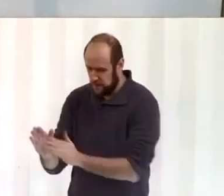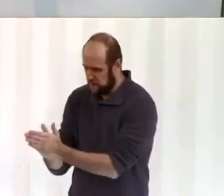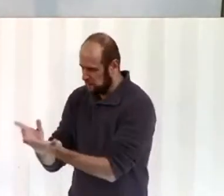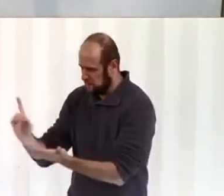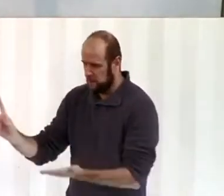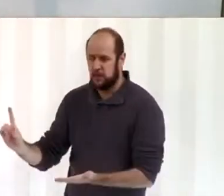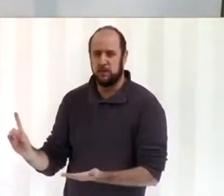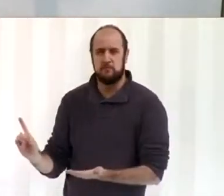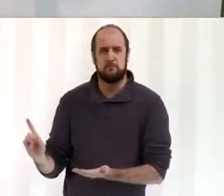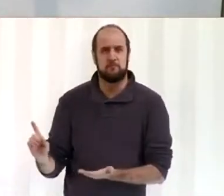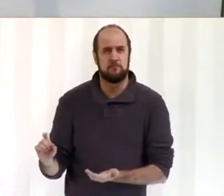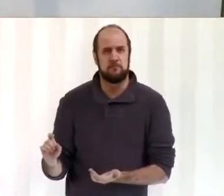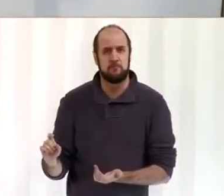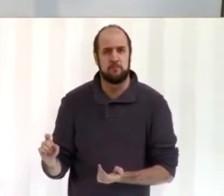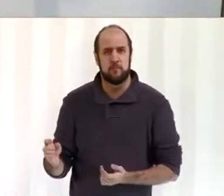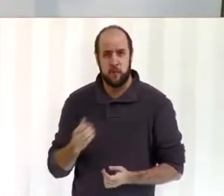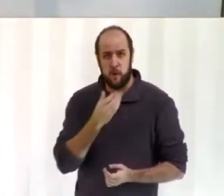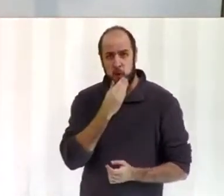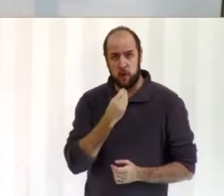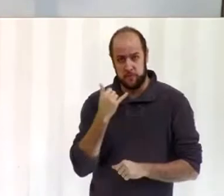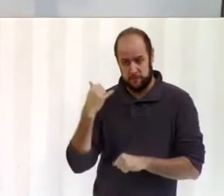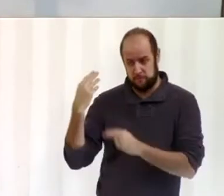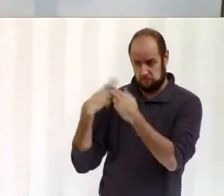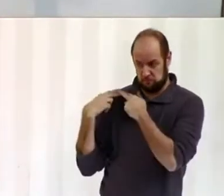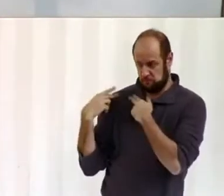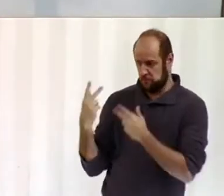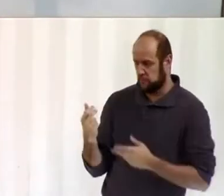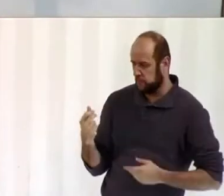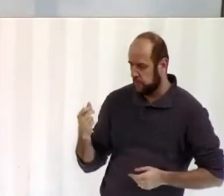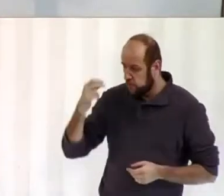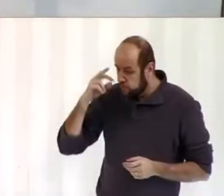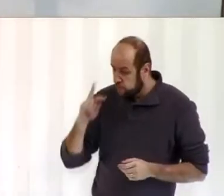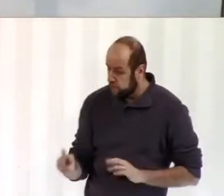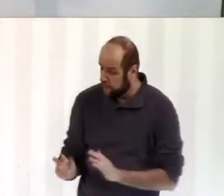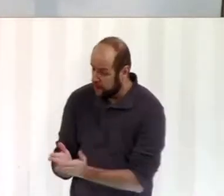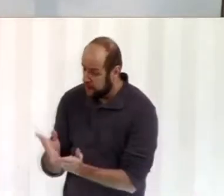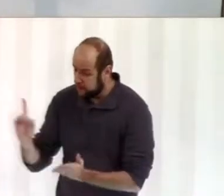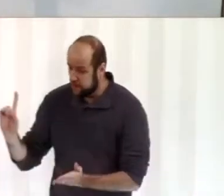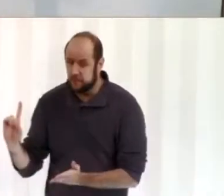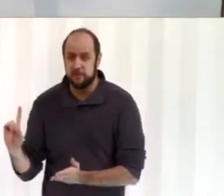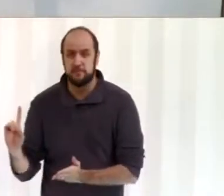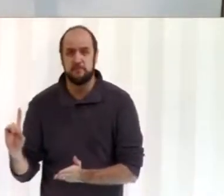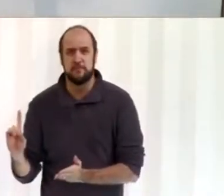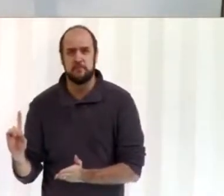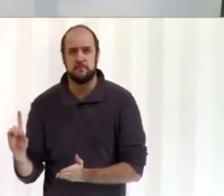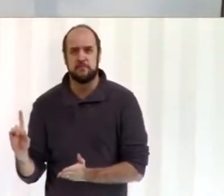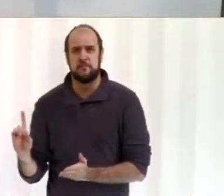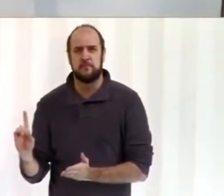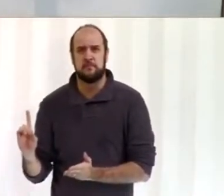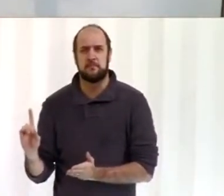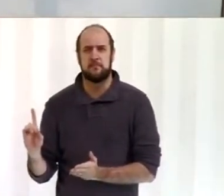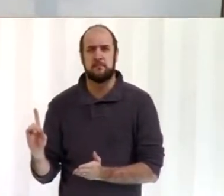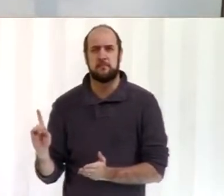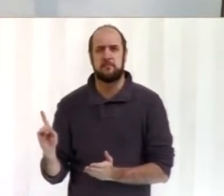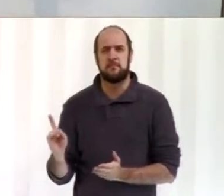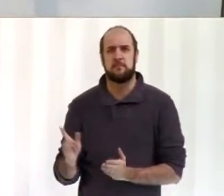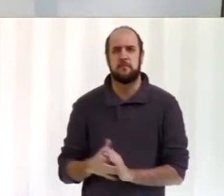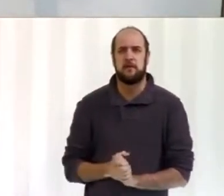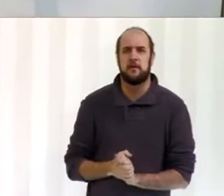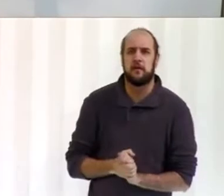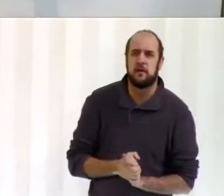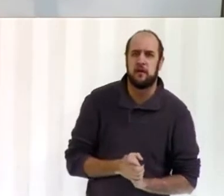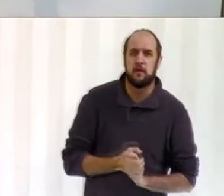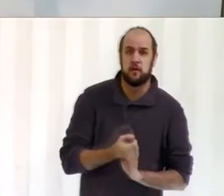num determinado ambiente, e ele então quis saber, o que é isso? E aí Chamberlain,